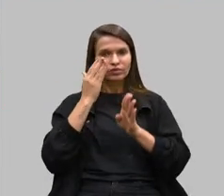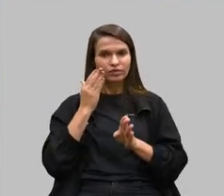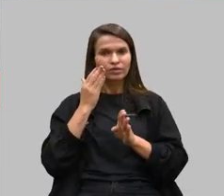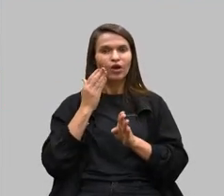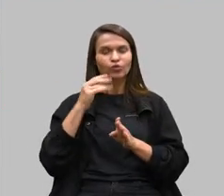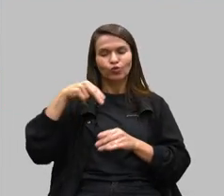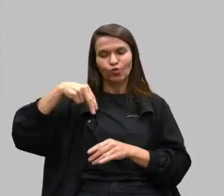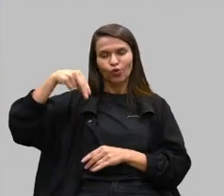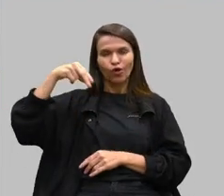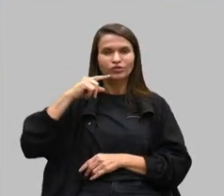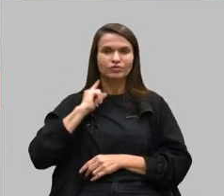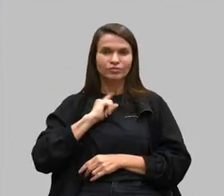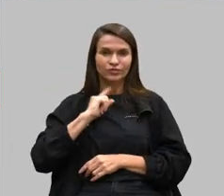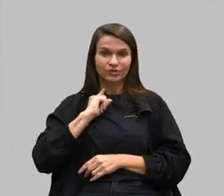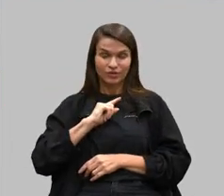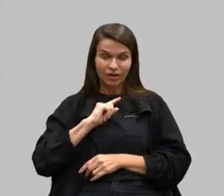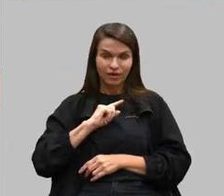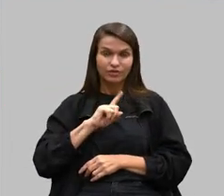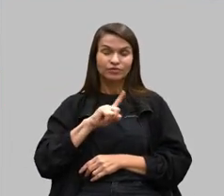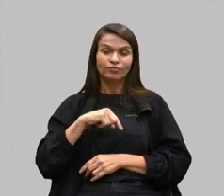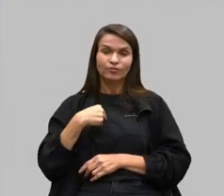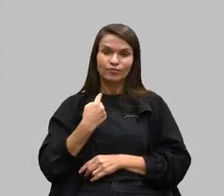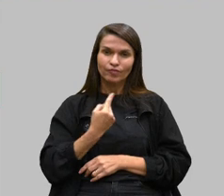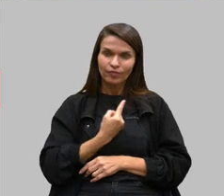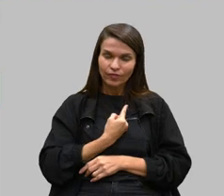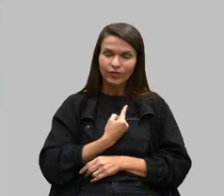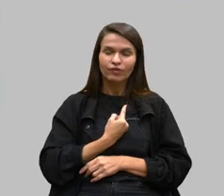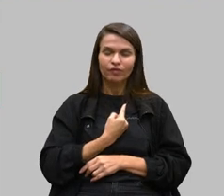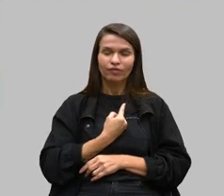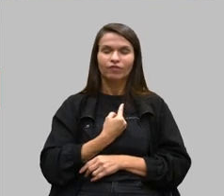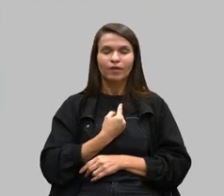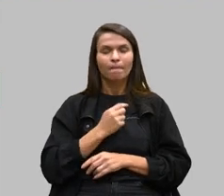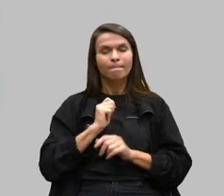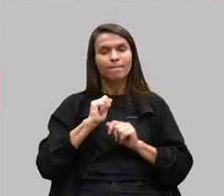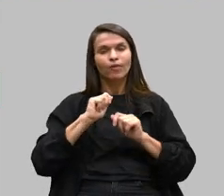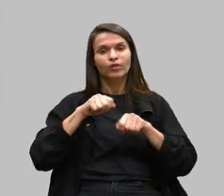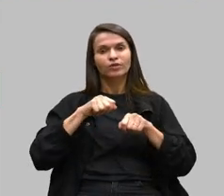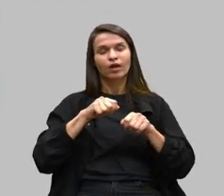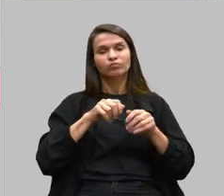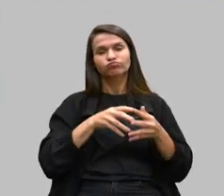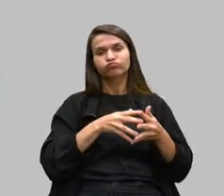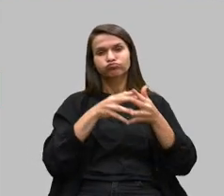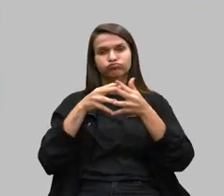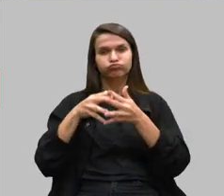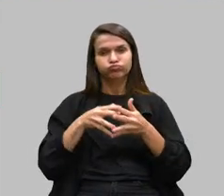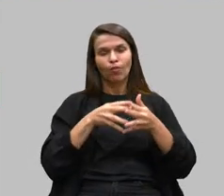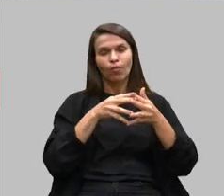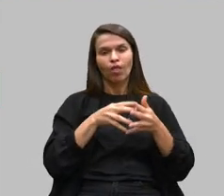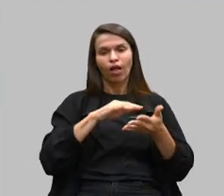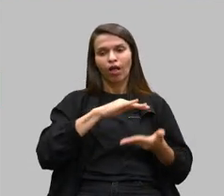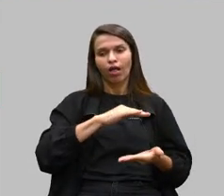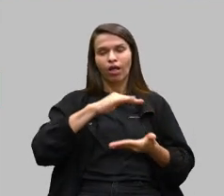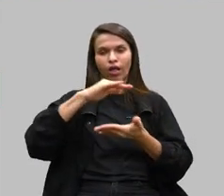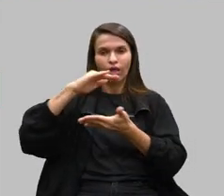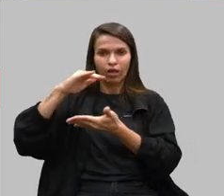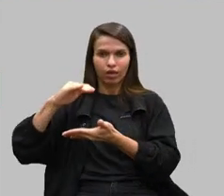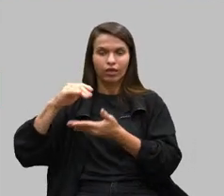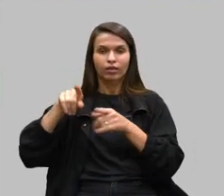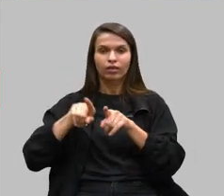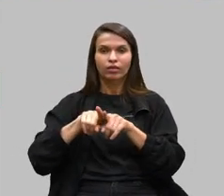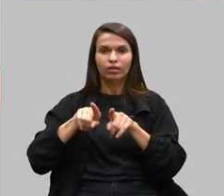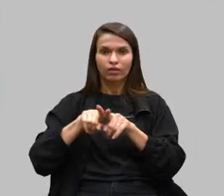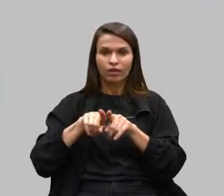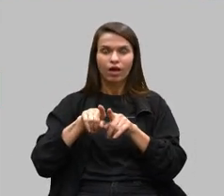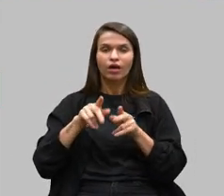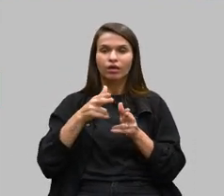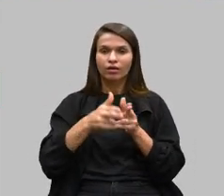Gerais nós vamos poder então transportar toda essa carga e a linha